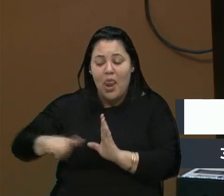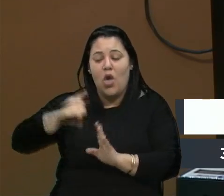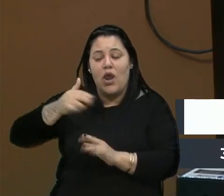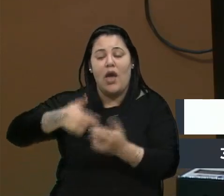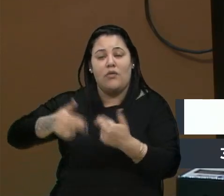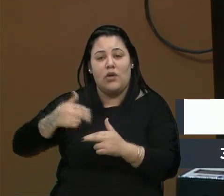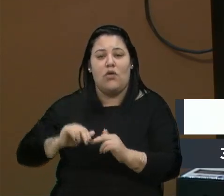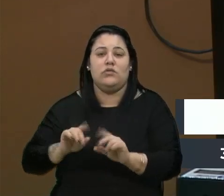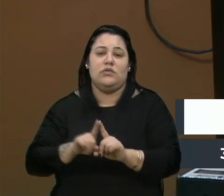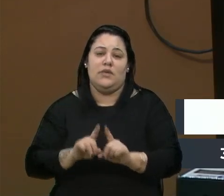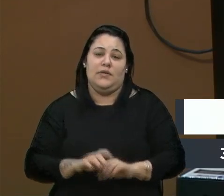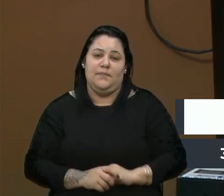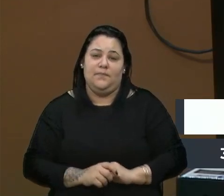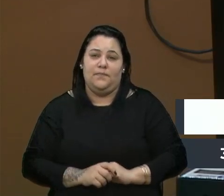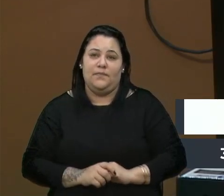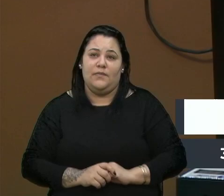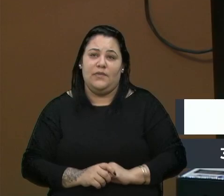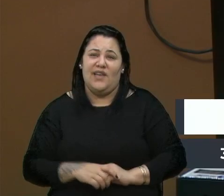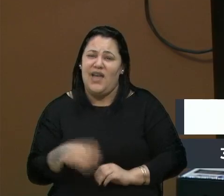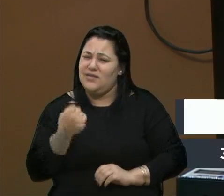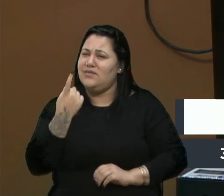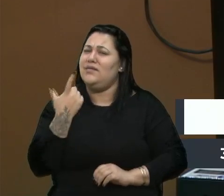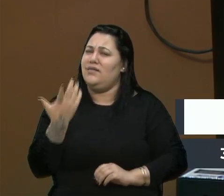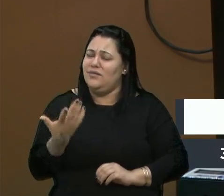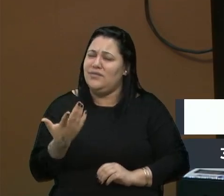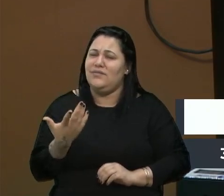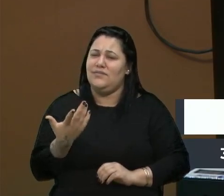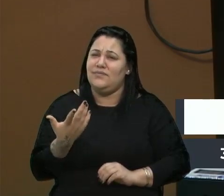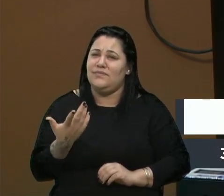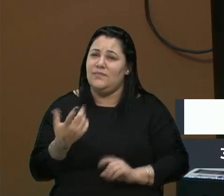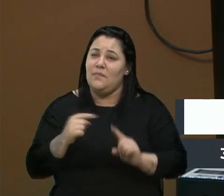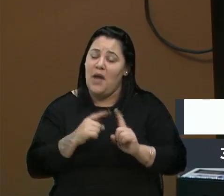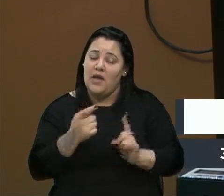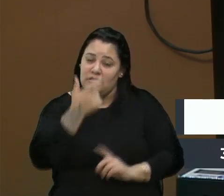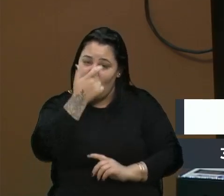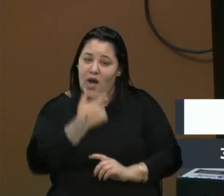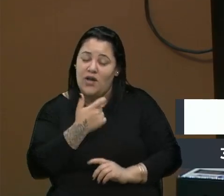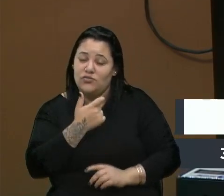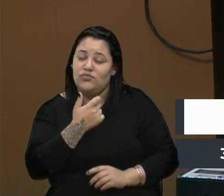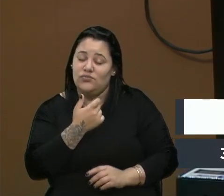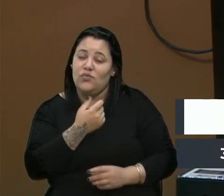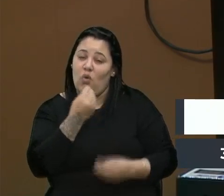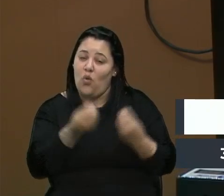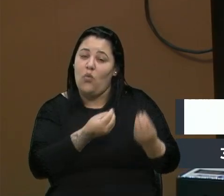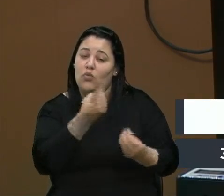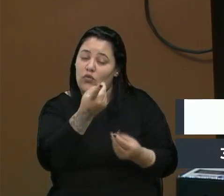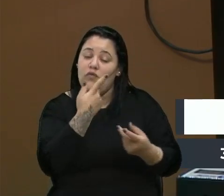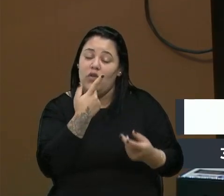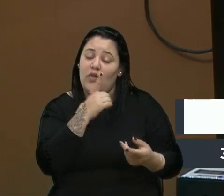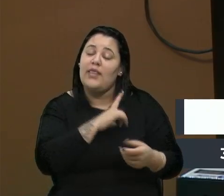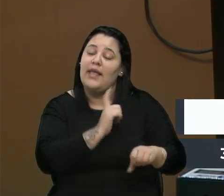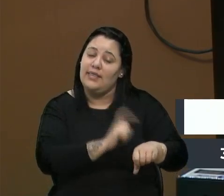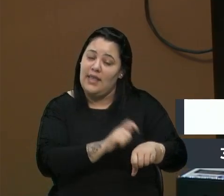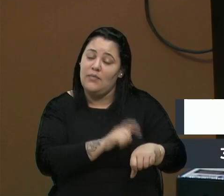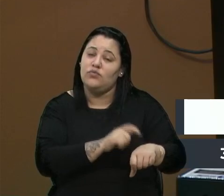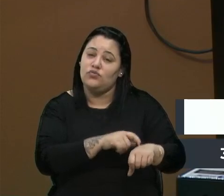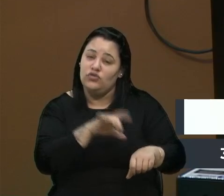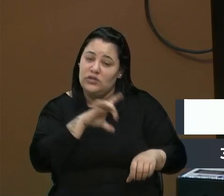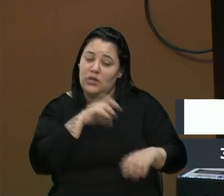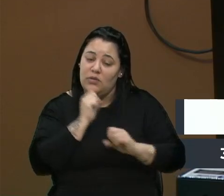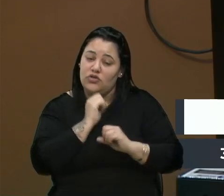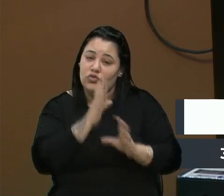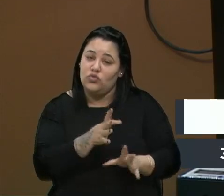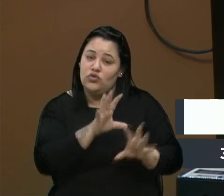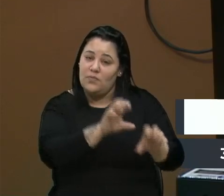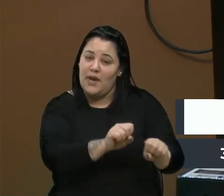negócio. Aí fica estranho, né? Mas eu acho que, como o senhor falou, ainda há tempo de se tomar alguma atitude e aderir ao